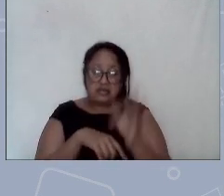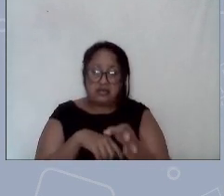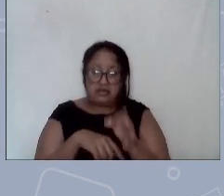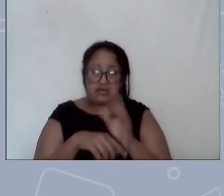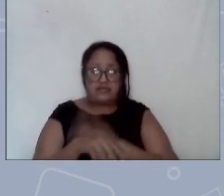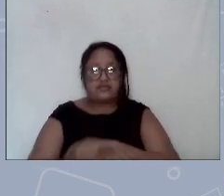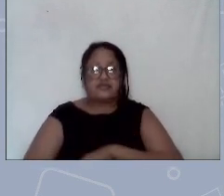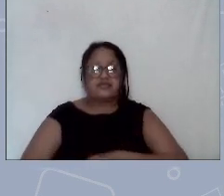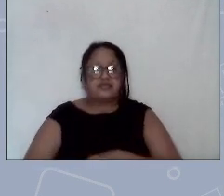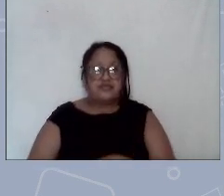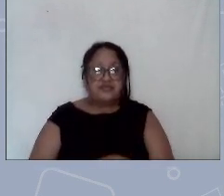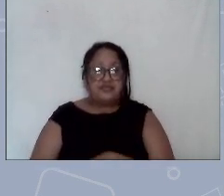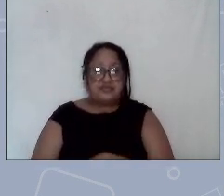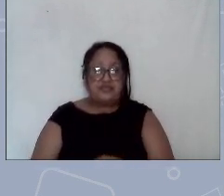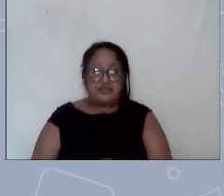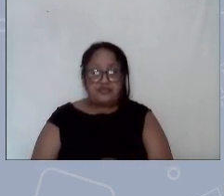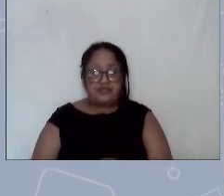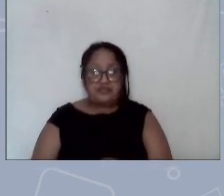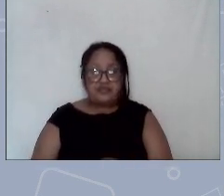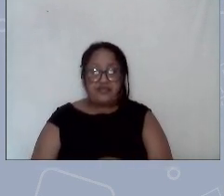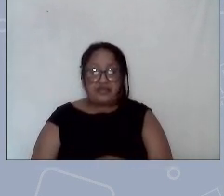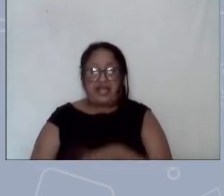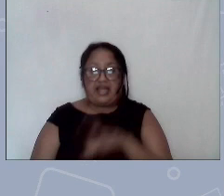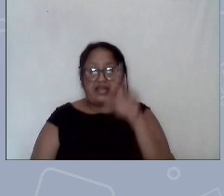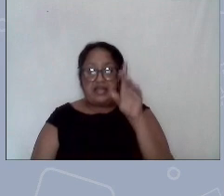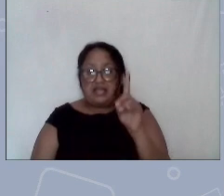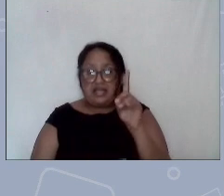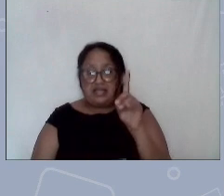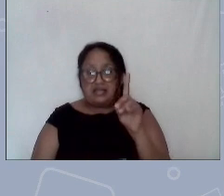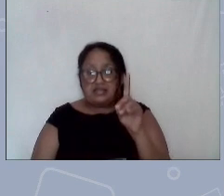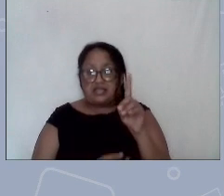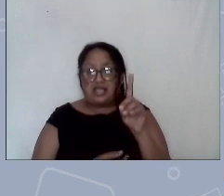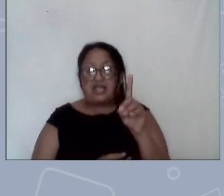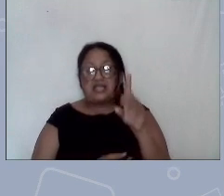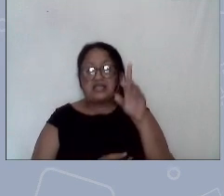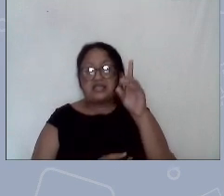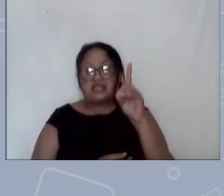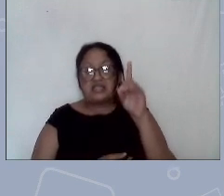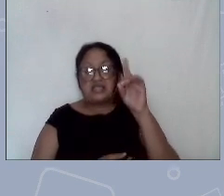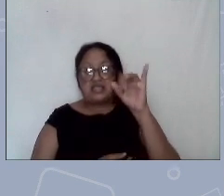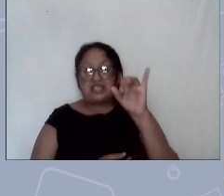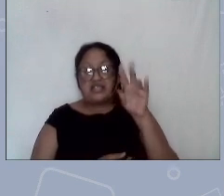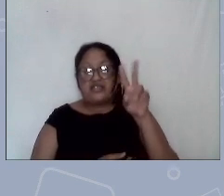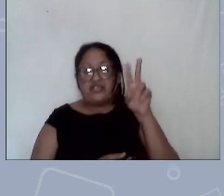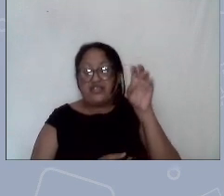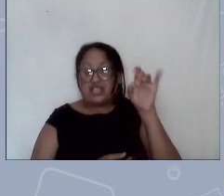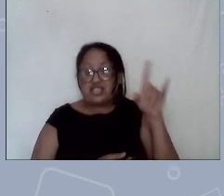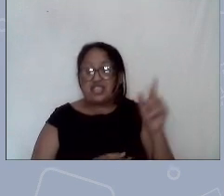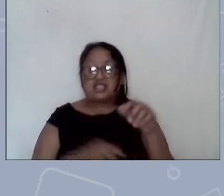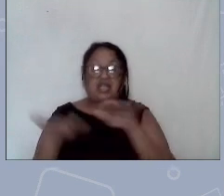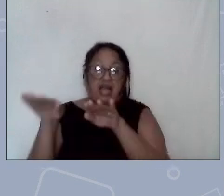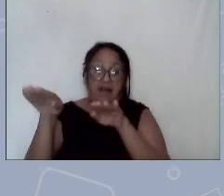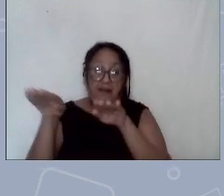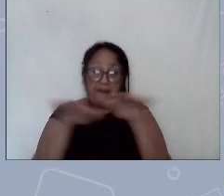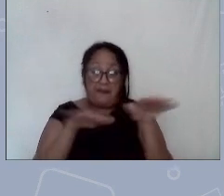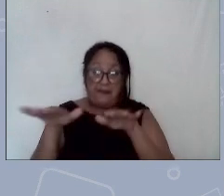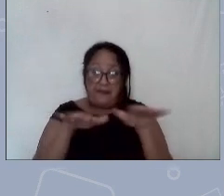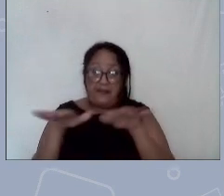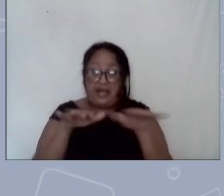ok de divergente no contato com a África com placa africana e